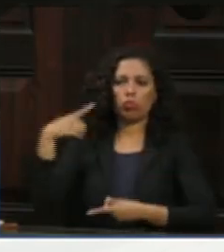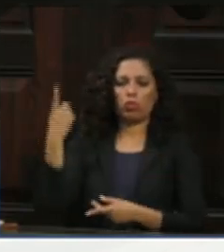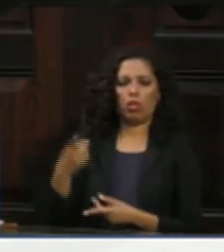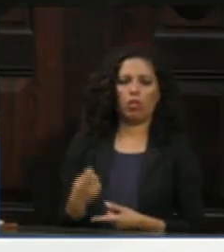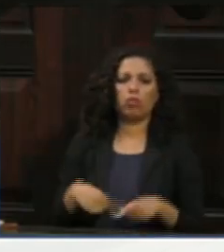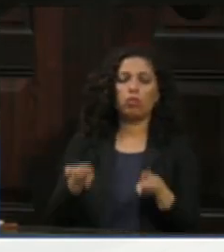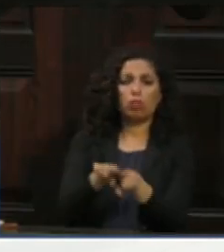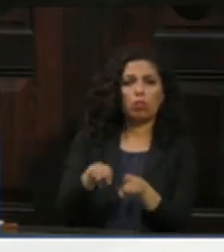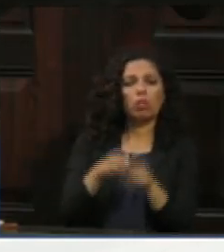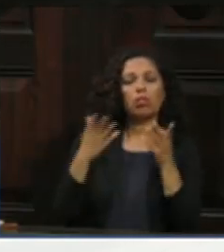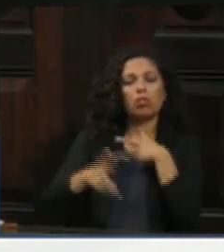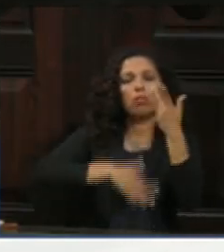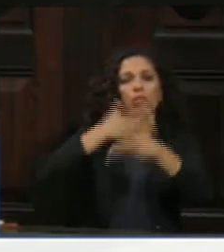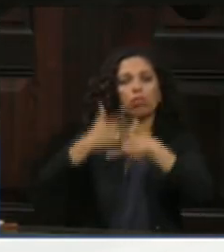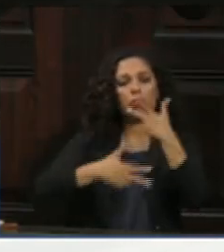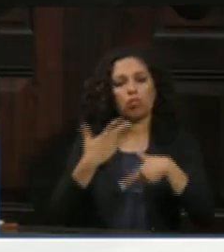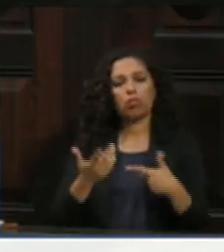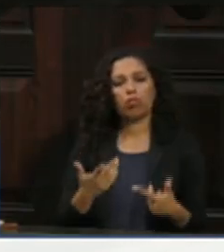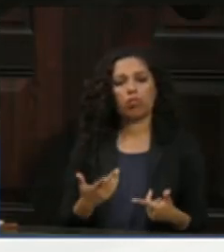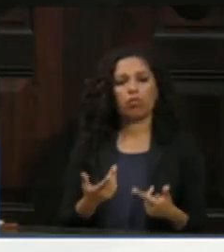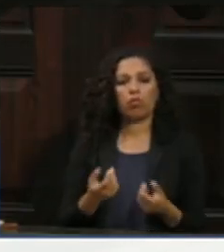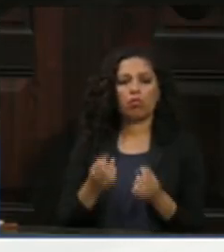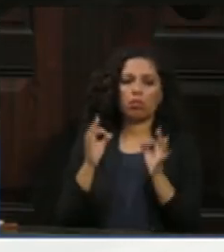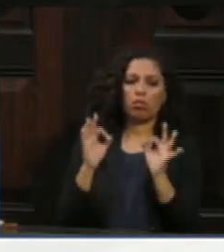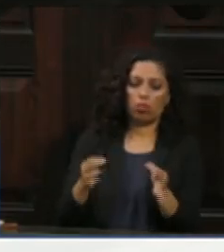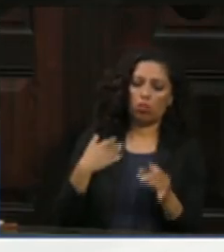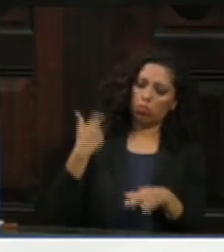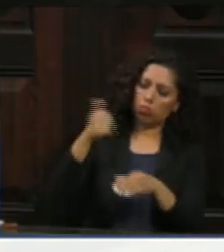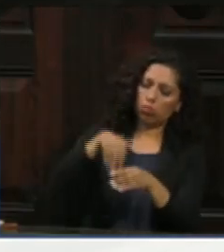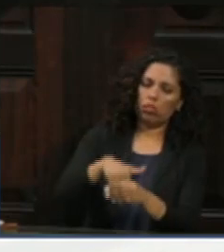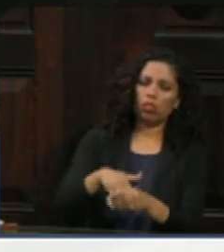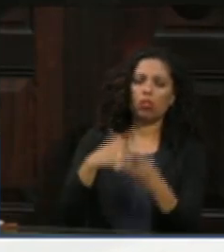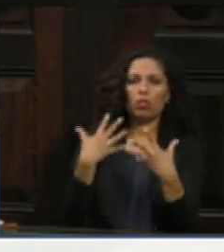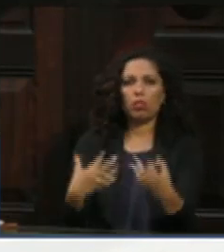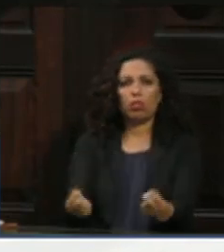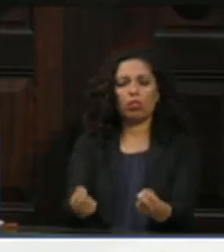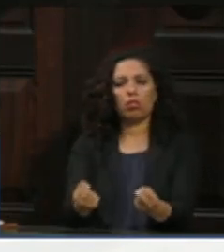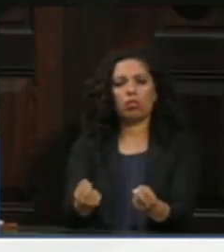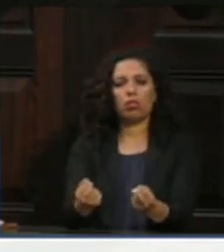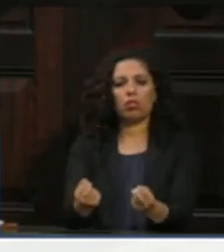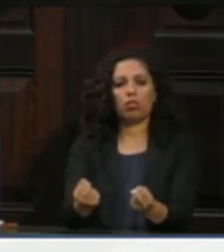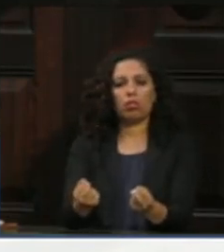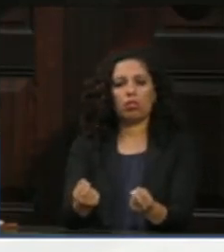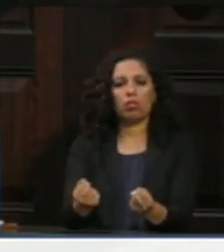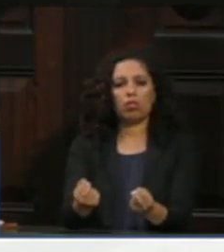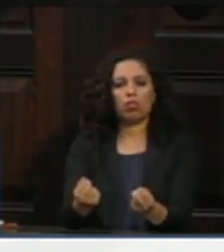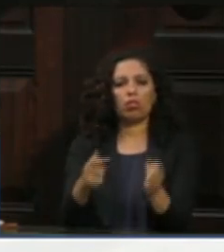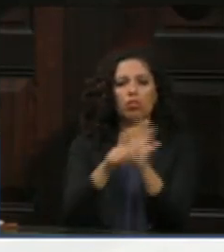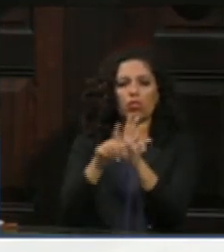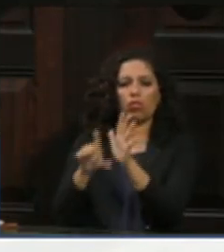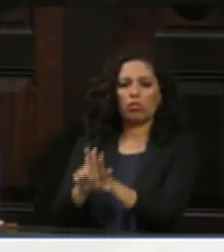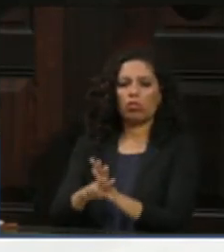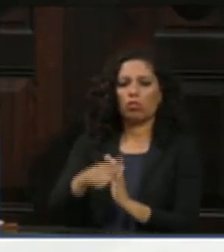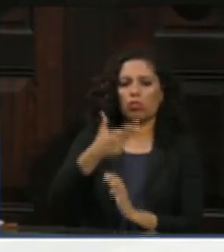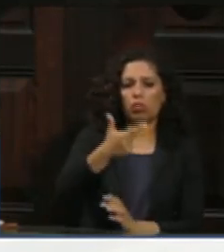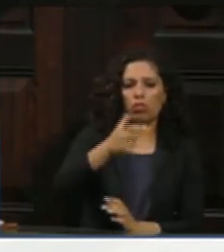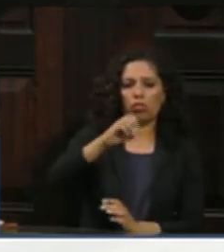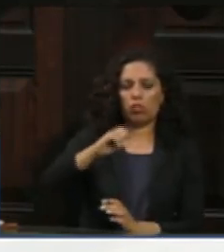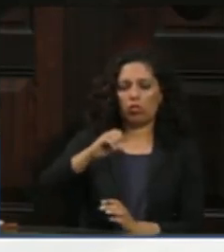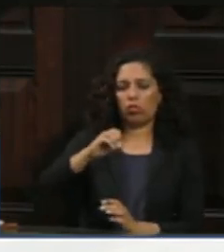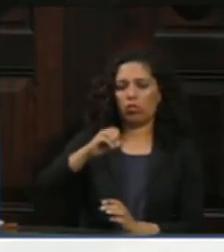CCIERJ, de autoria do Valdec, deputado Julianelli e deputado Flávio Serafini. E realmente era uma demanda